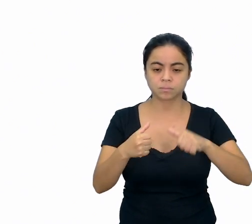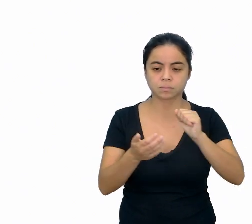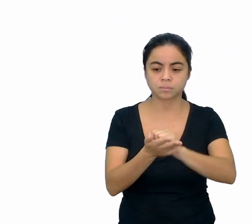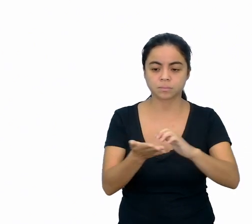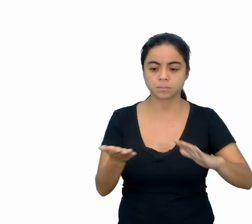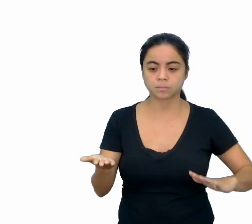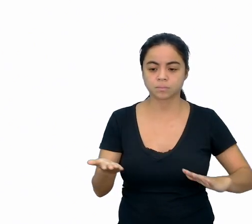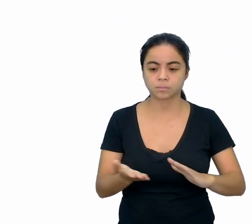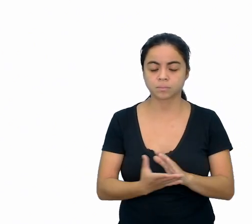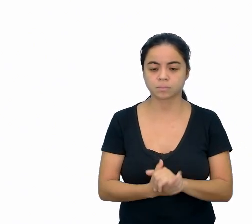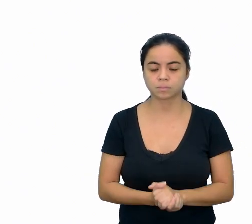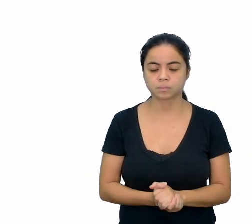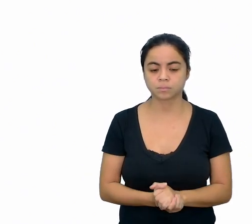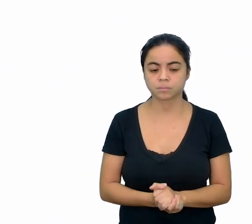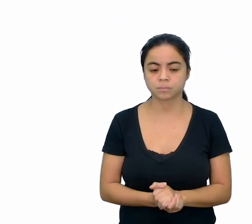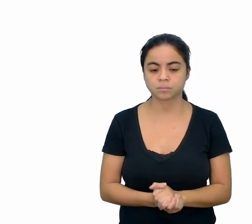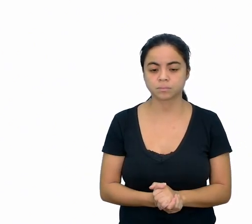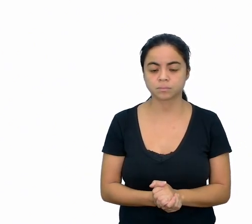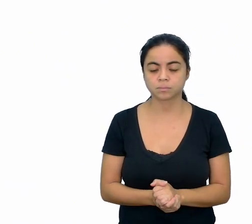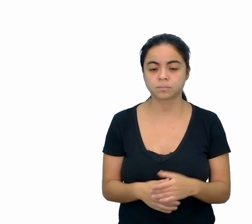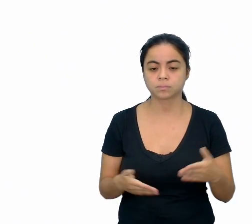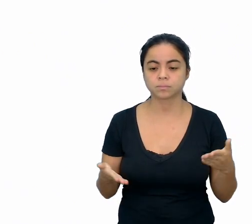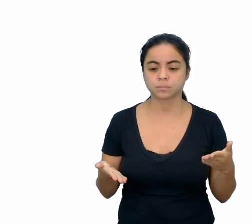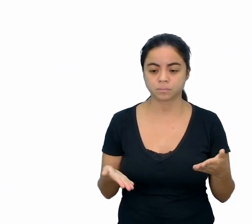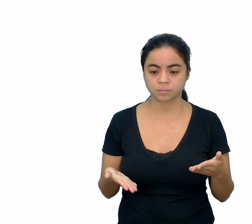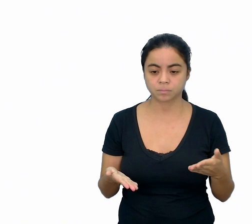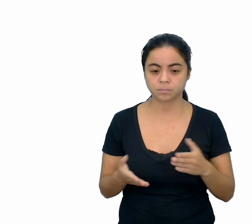atividade. E aqui,